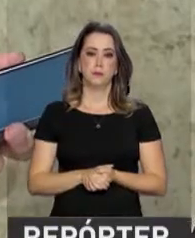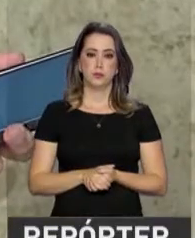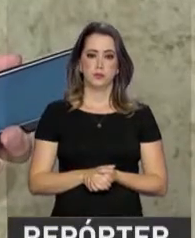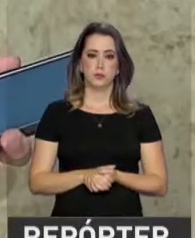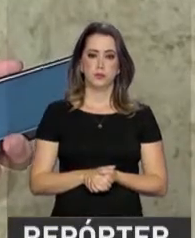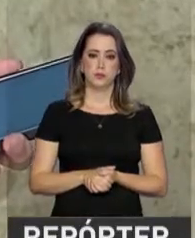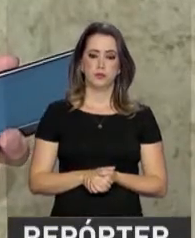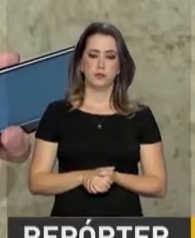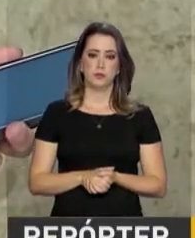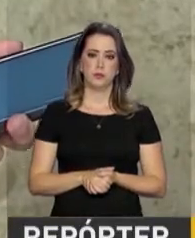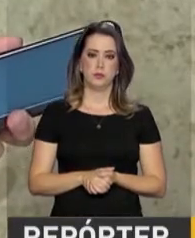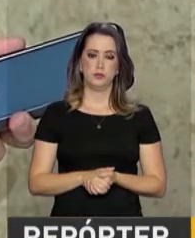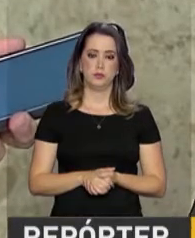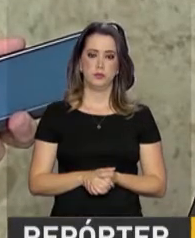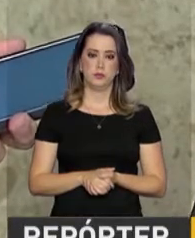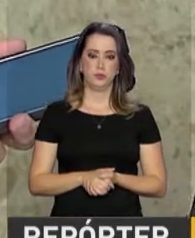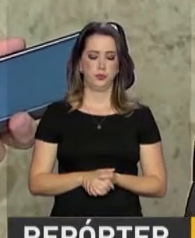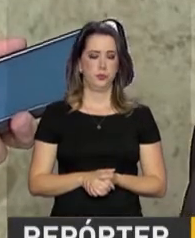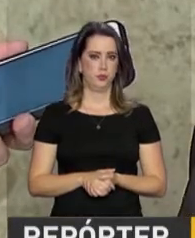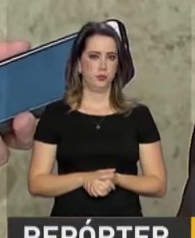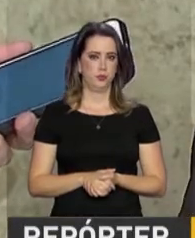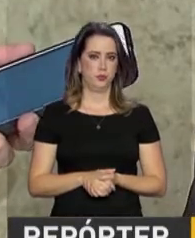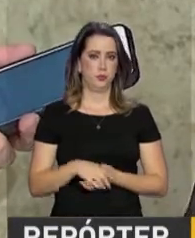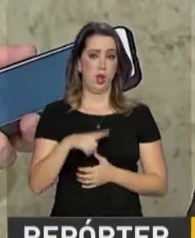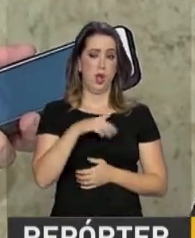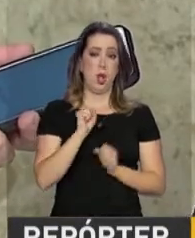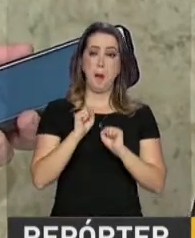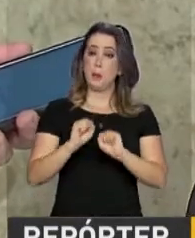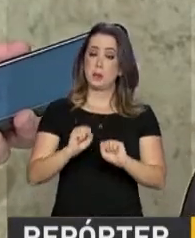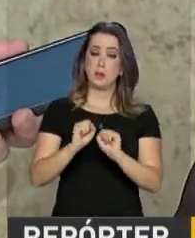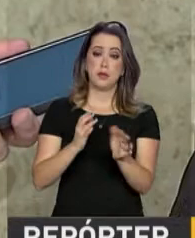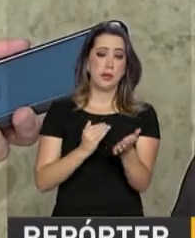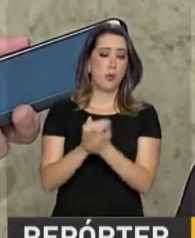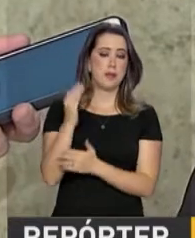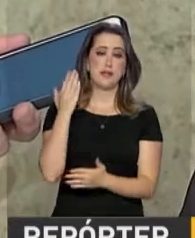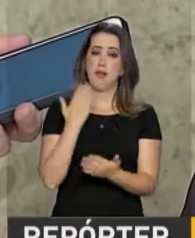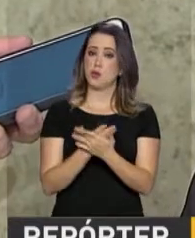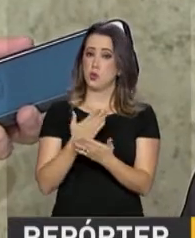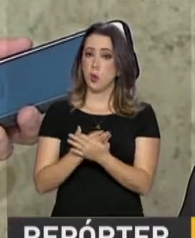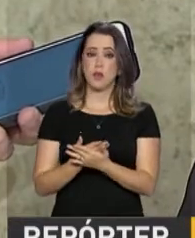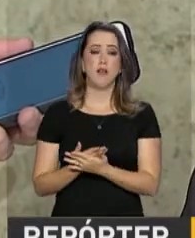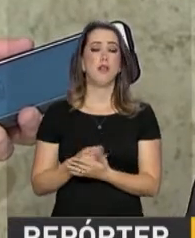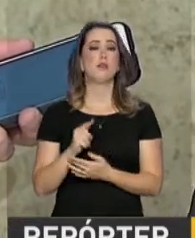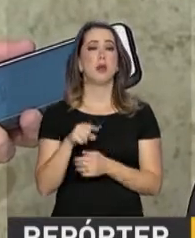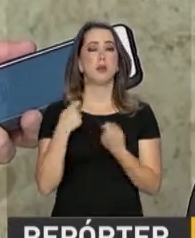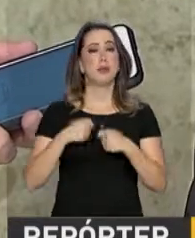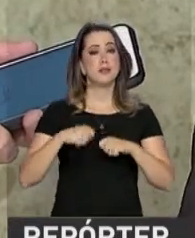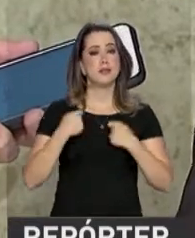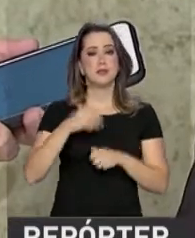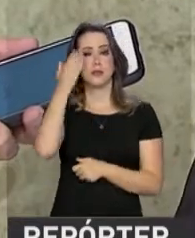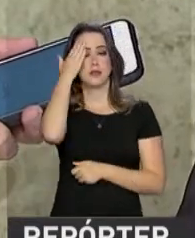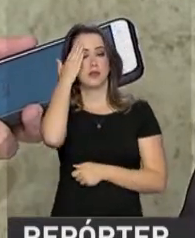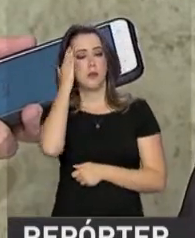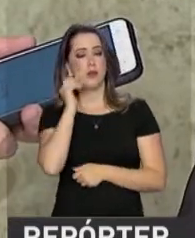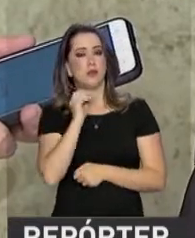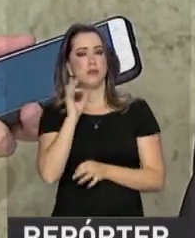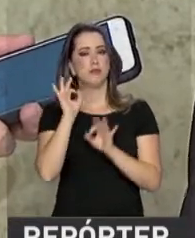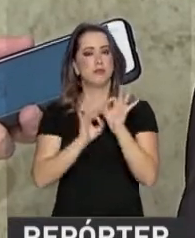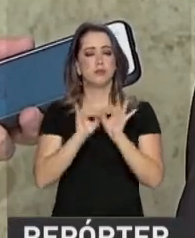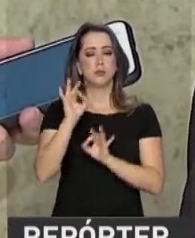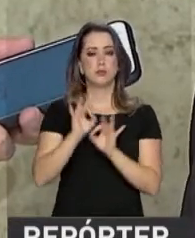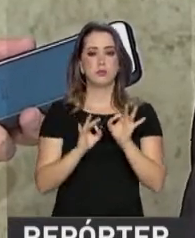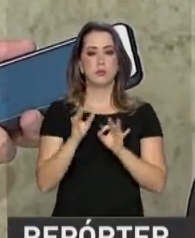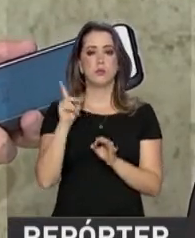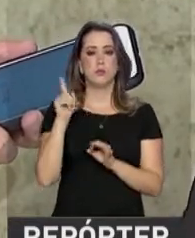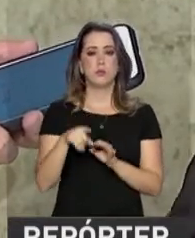Isso permite o início, né? O início de estudos que são necessários, até porque, eu